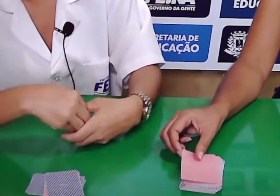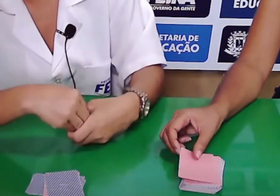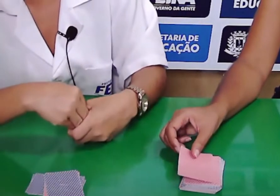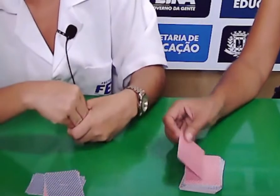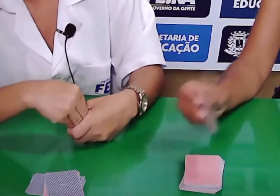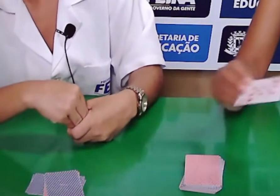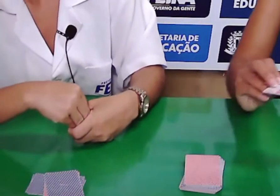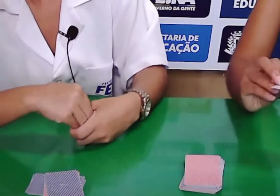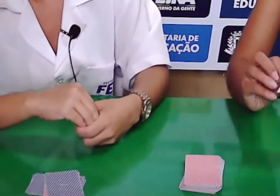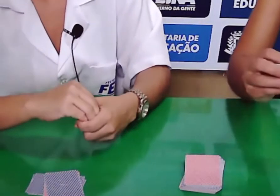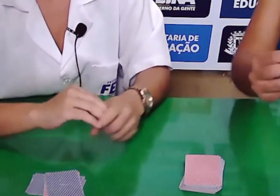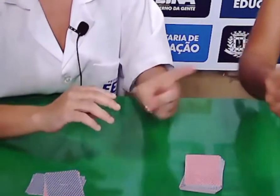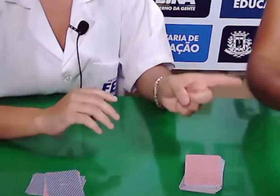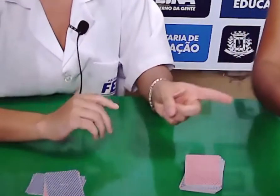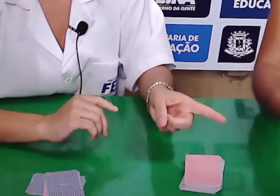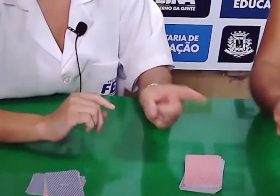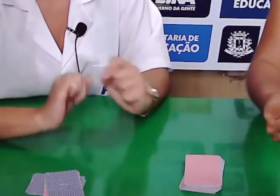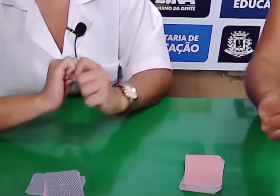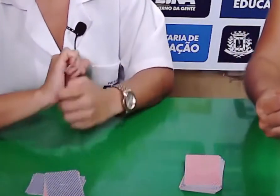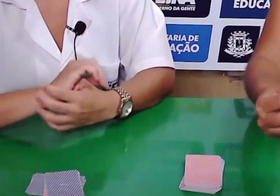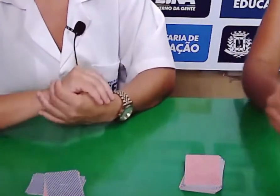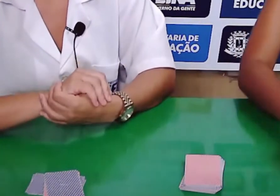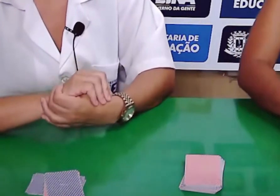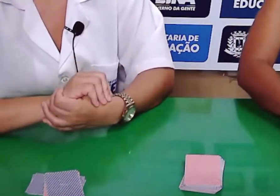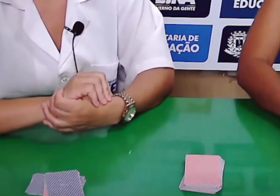E divertido, né? vamos